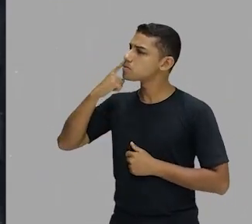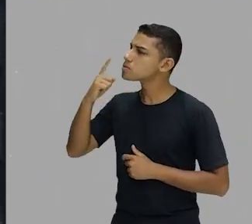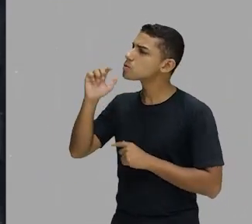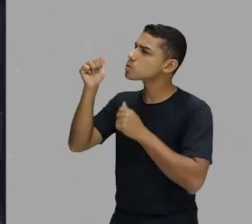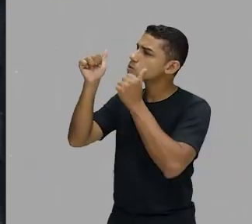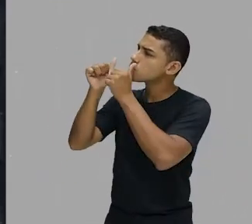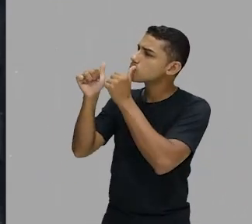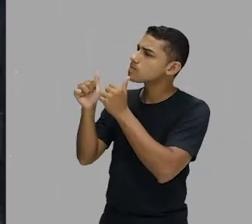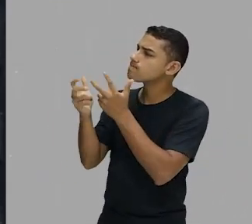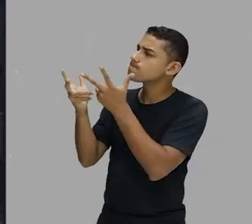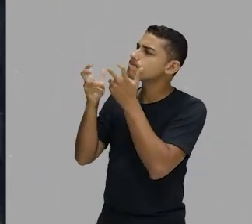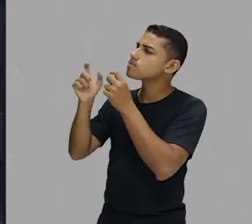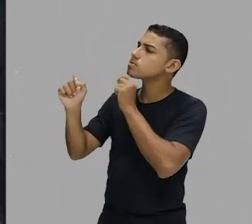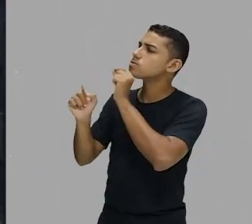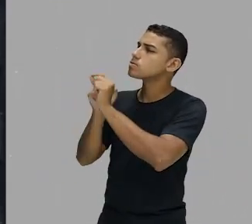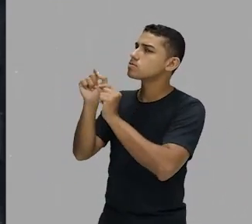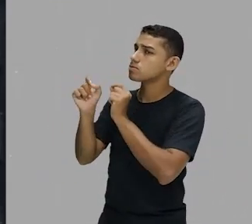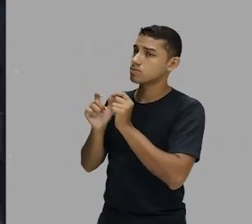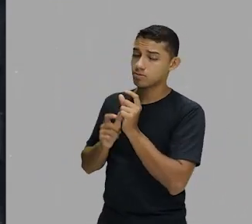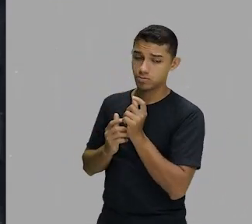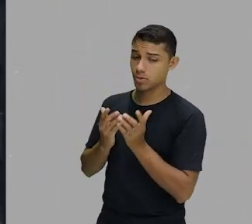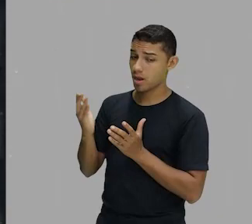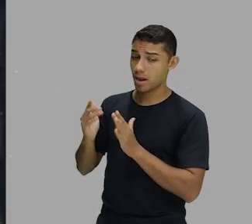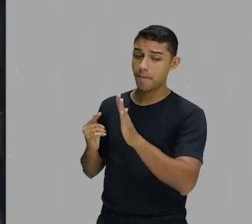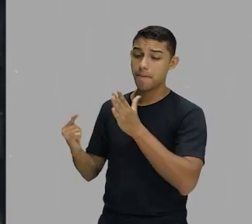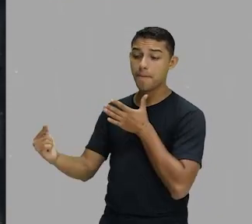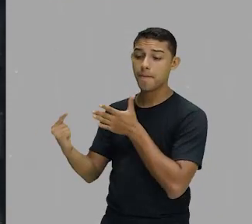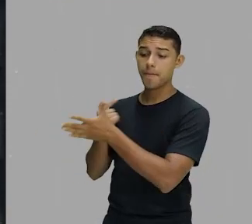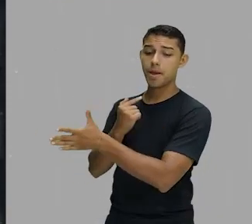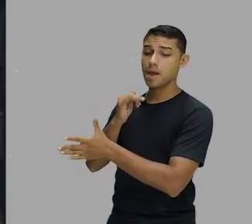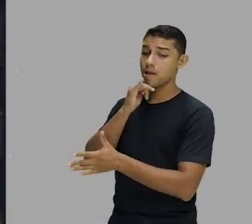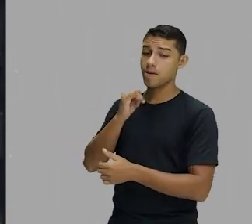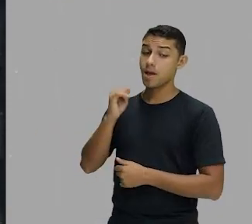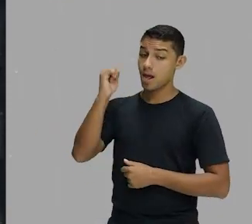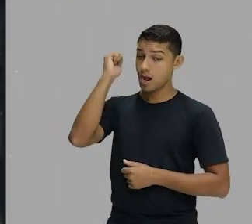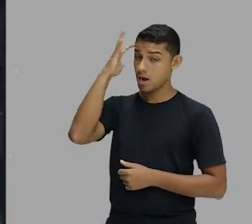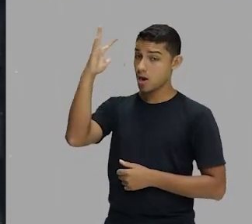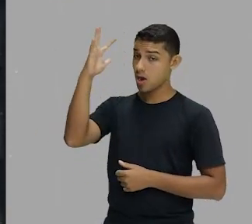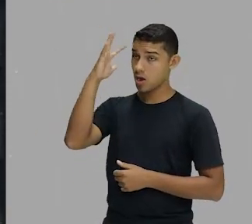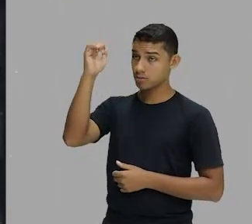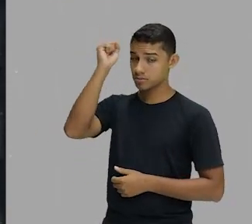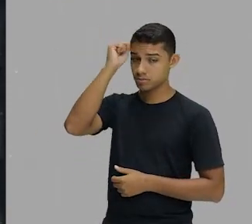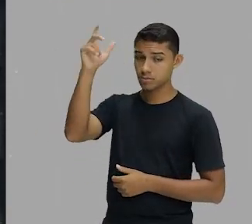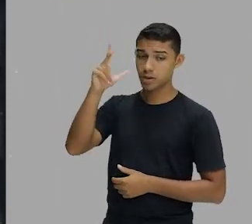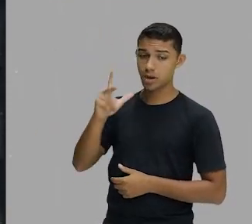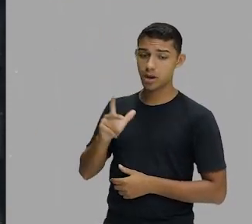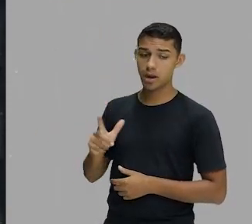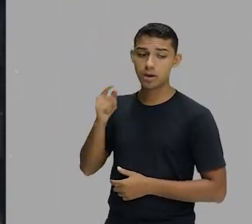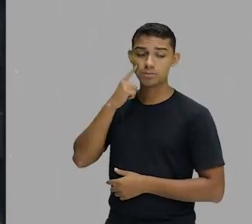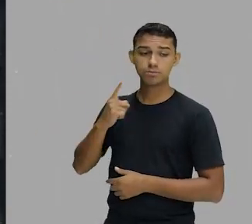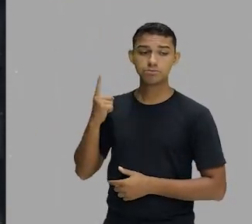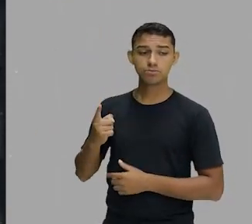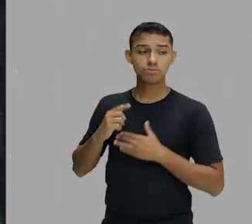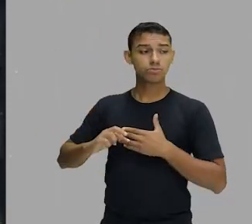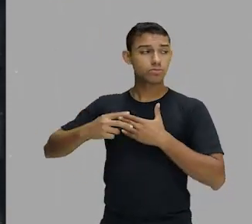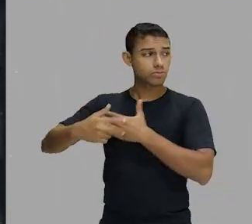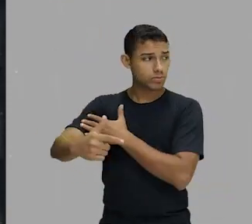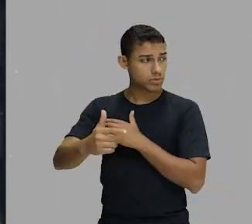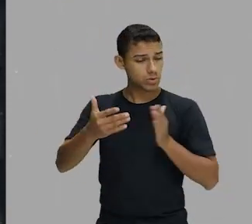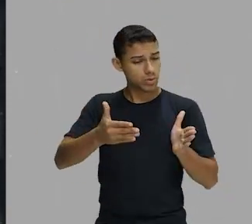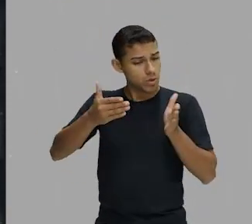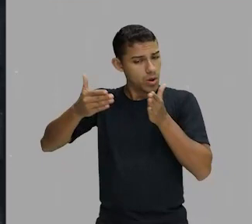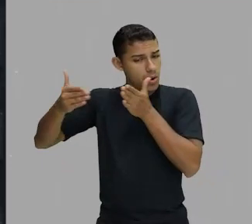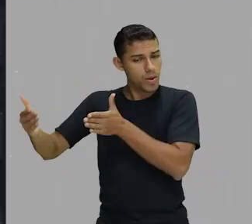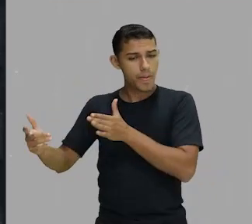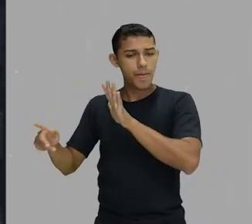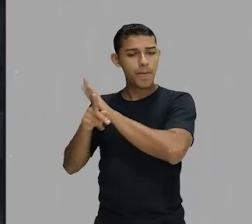que a gente consegue perceber? Ele está perguntando lógica da sequência de valores que indicam uma